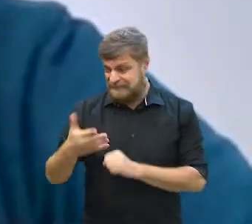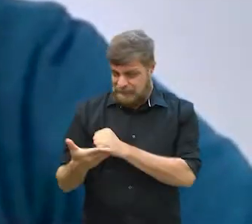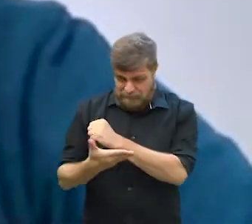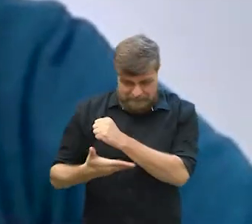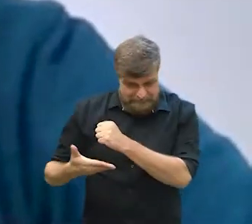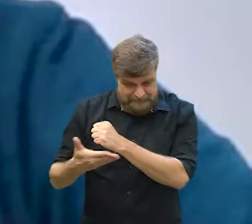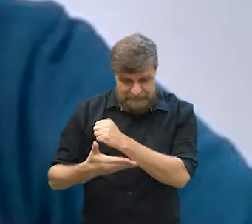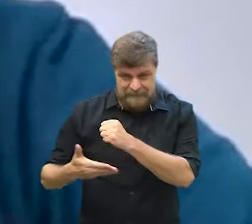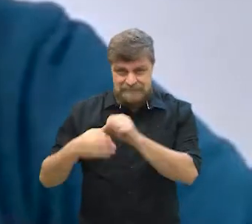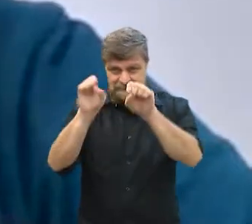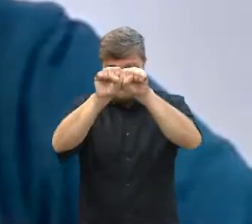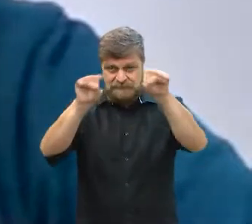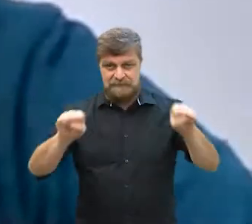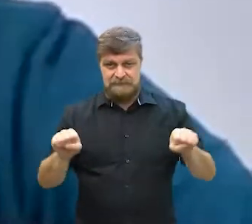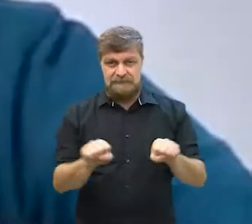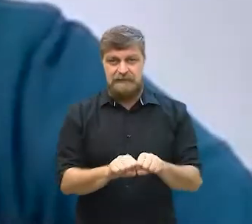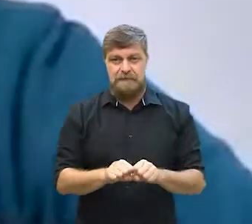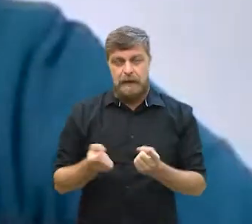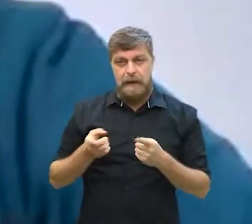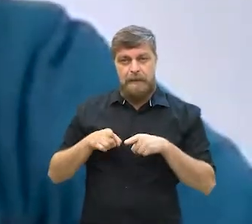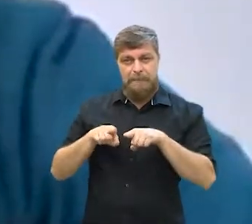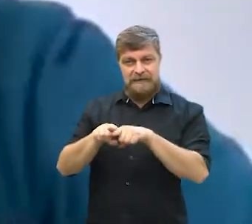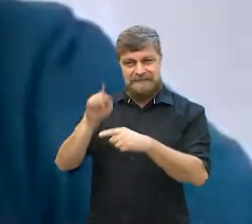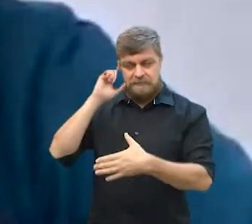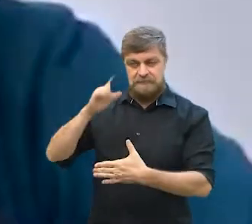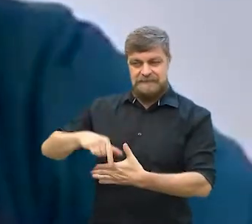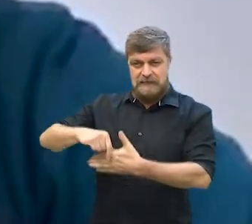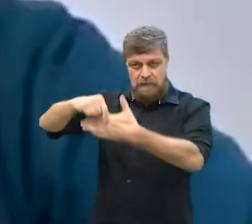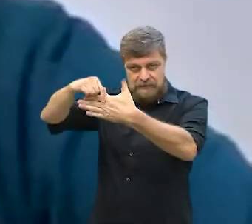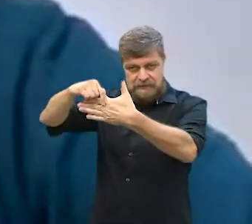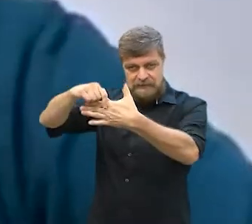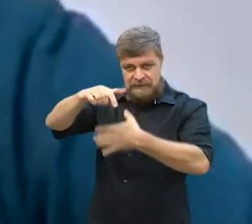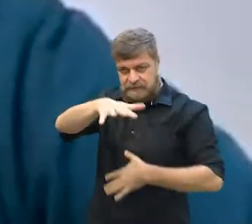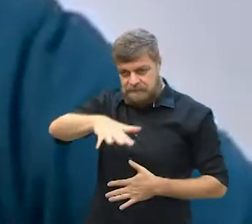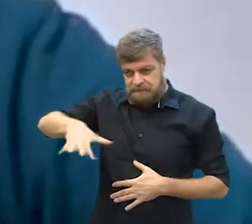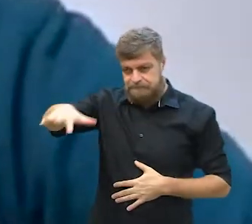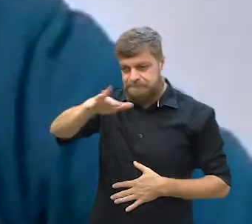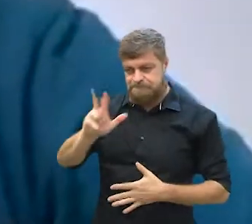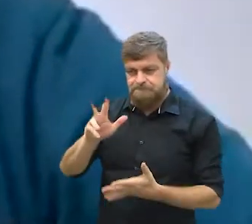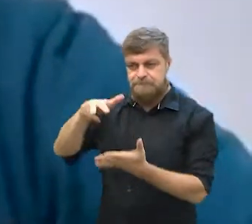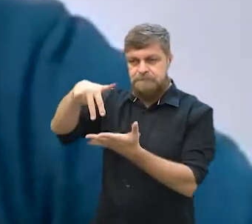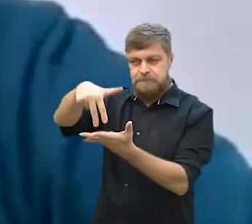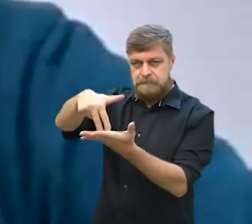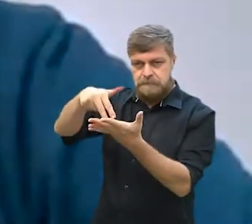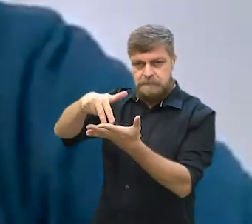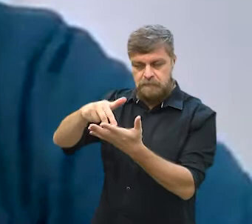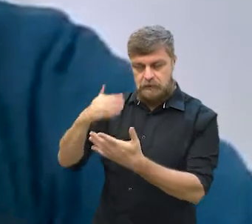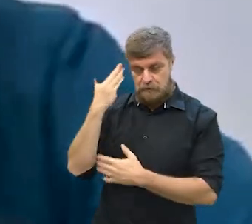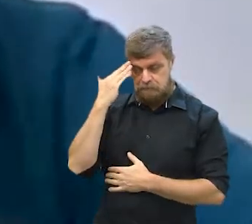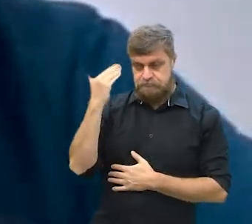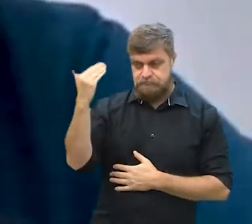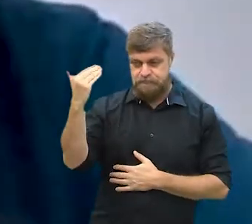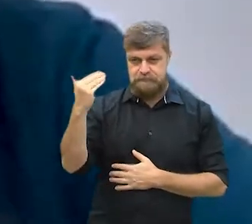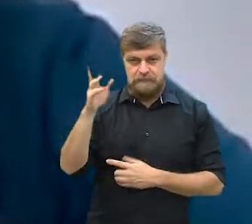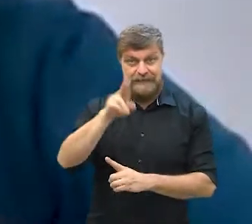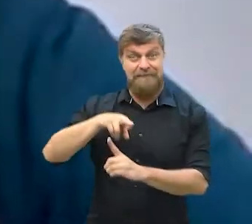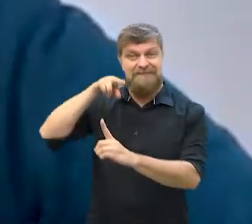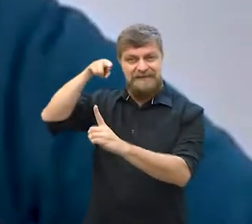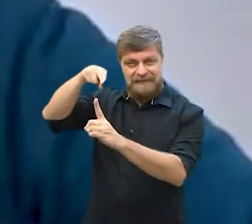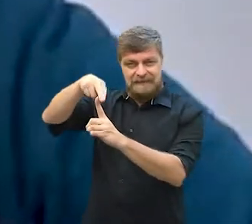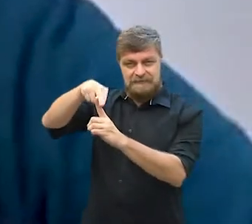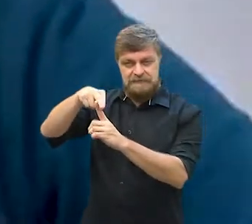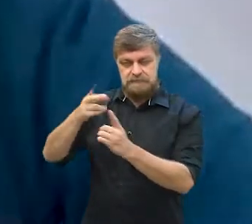são essenciais nesse ecossistema, então parceiros também líderes nos seus respectivos segmentos, né? E